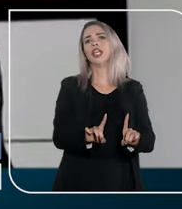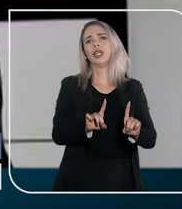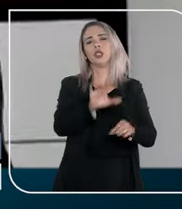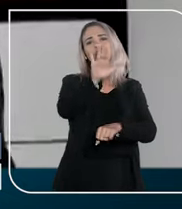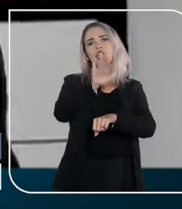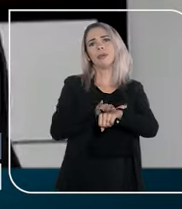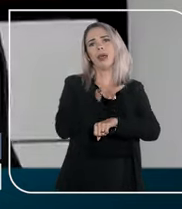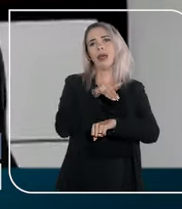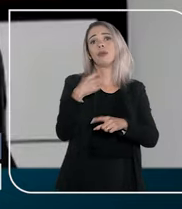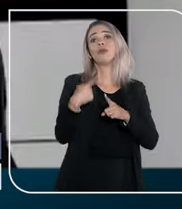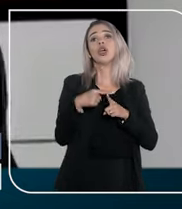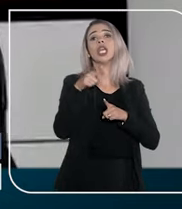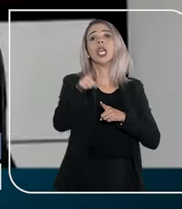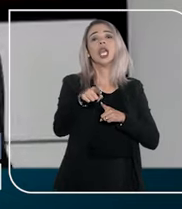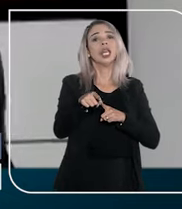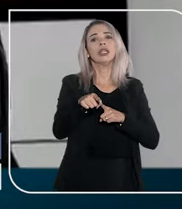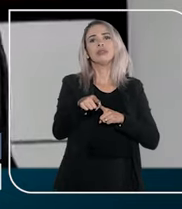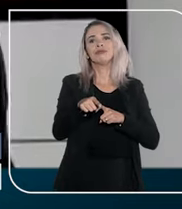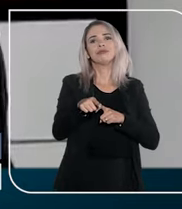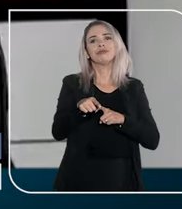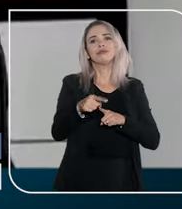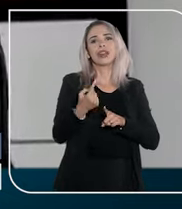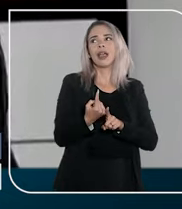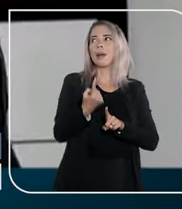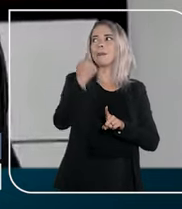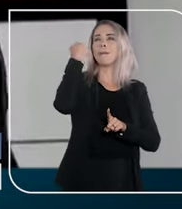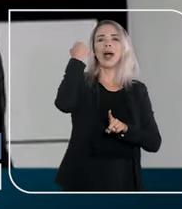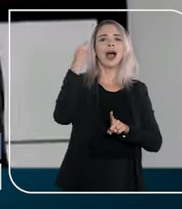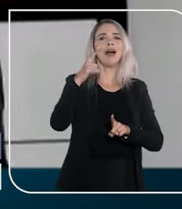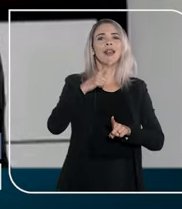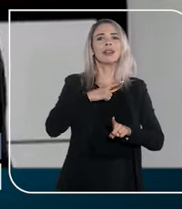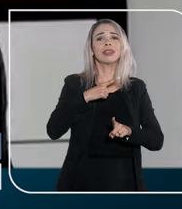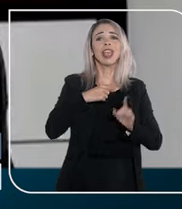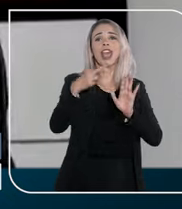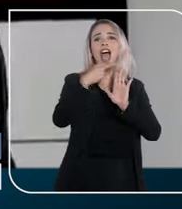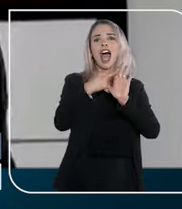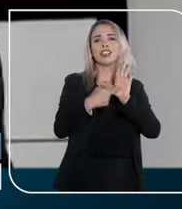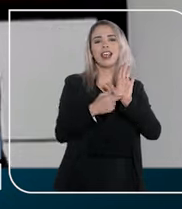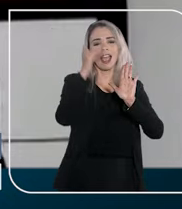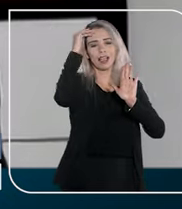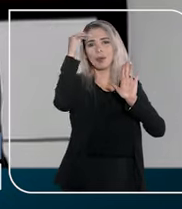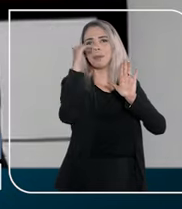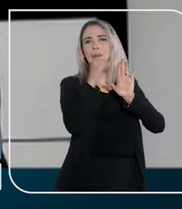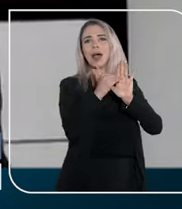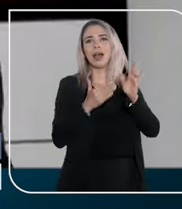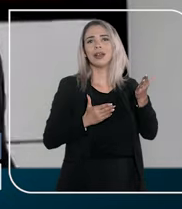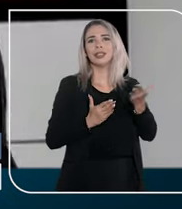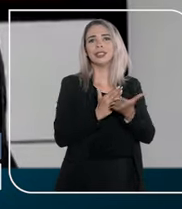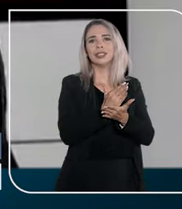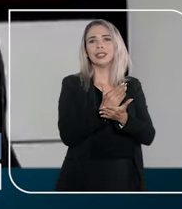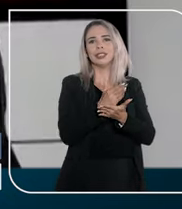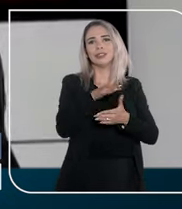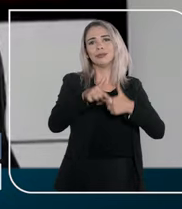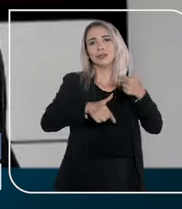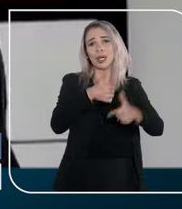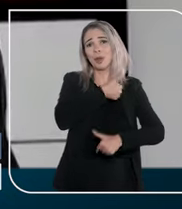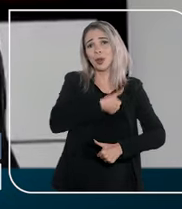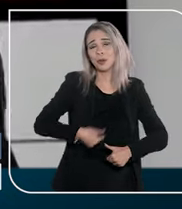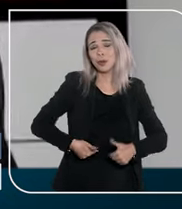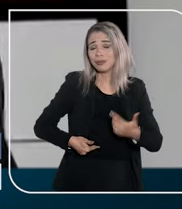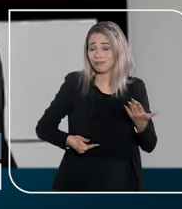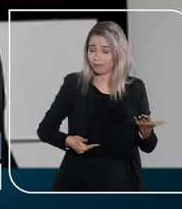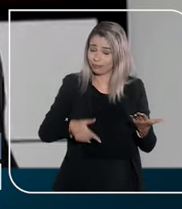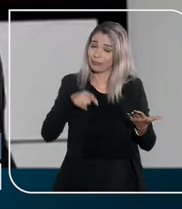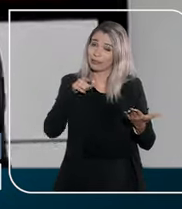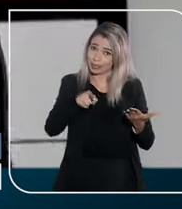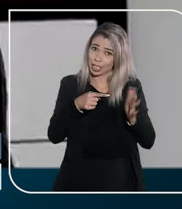nomeado, porque ele não atendeu, à época da nomeação, os requisitos para ingresso no cargo público. Então, claro que esse é um caso que